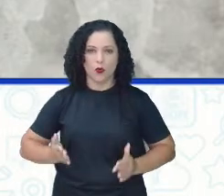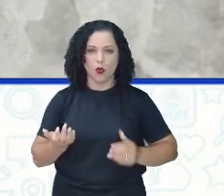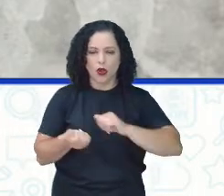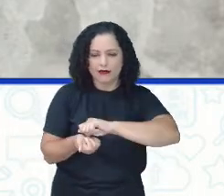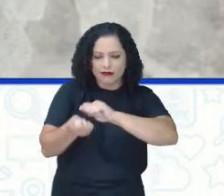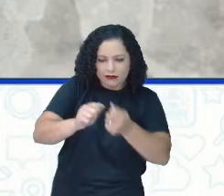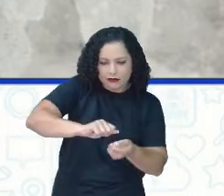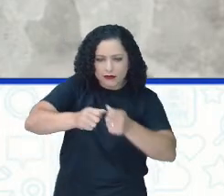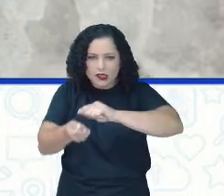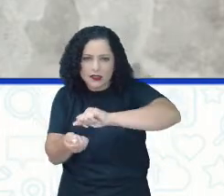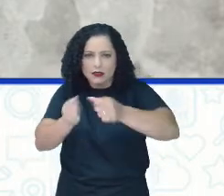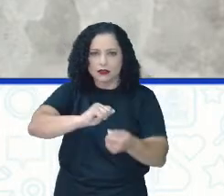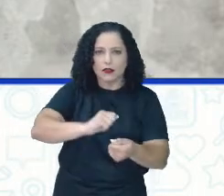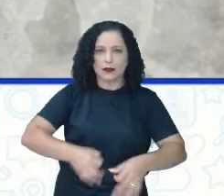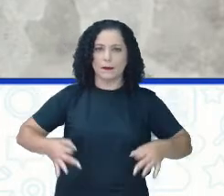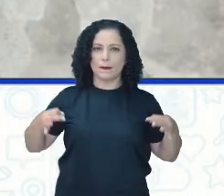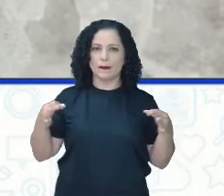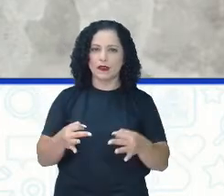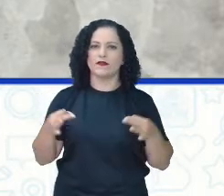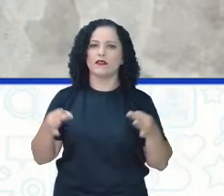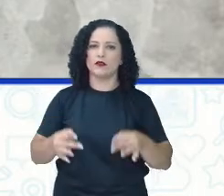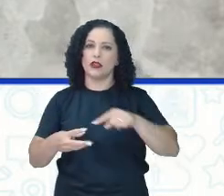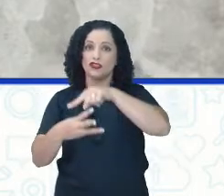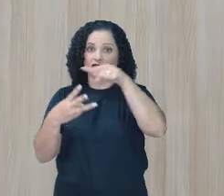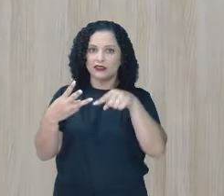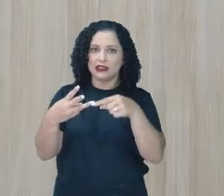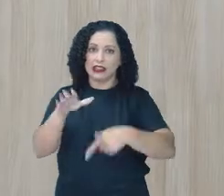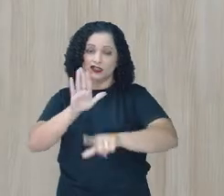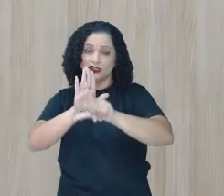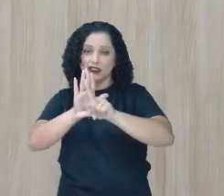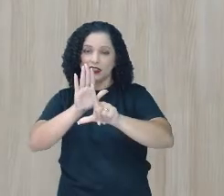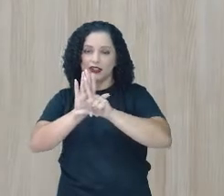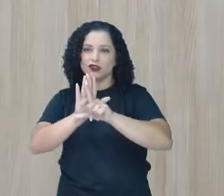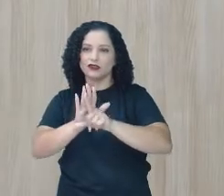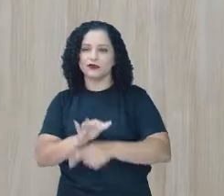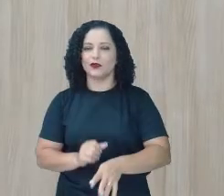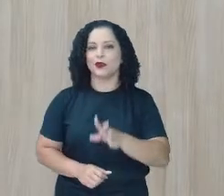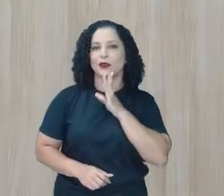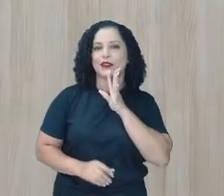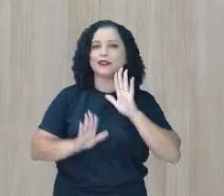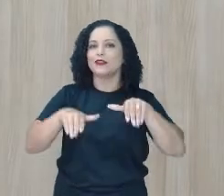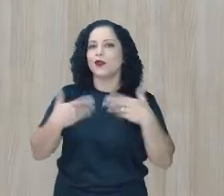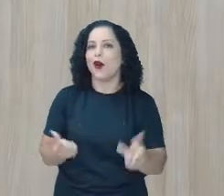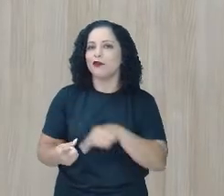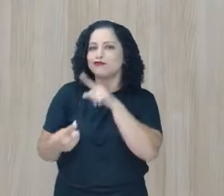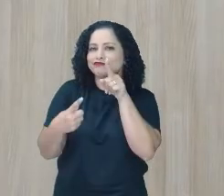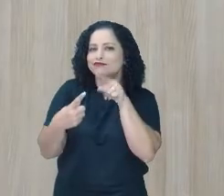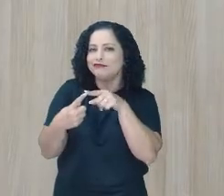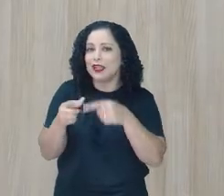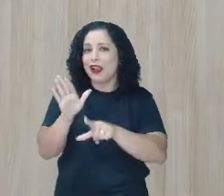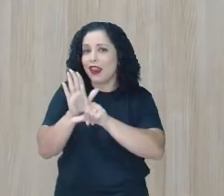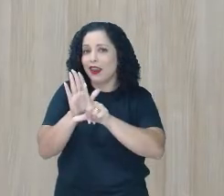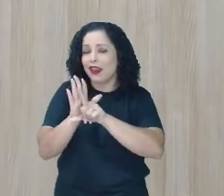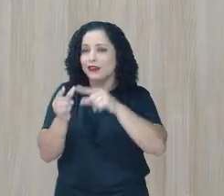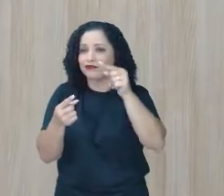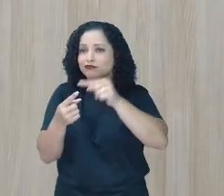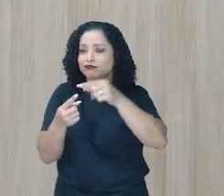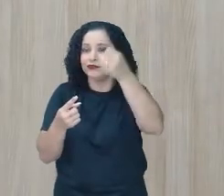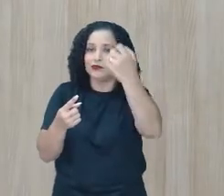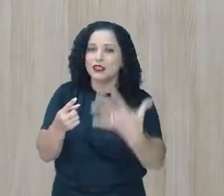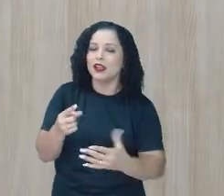sintética. Essa obra inaugura as 3 leis fundamentais da robótica. Vamos ver que leis são essas? Ó, a primeira lei dizia